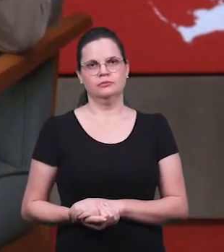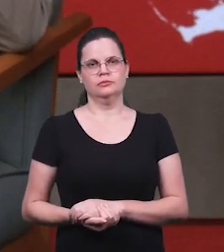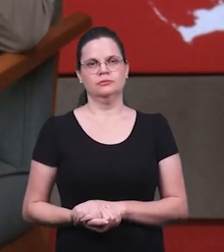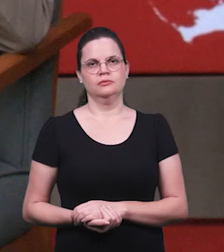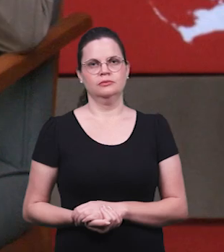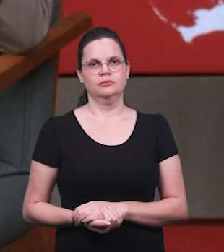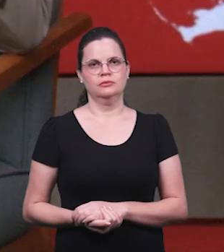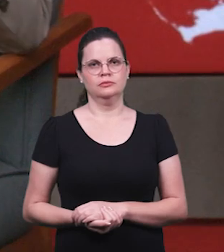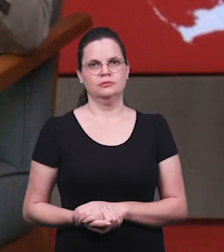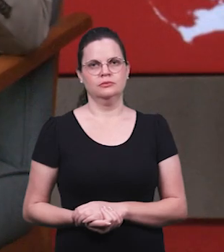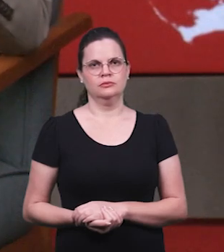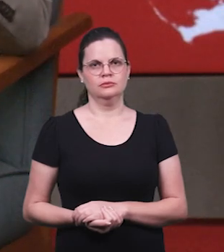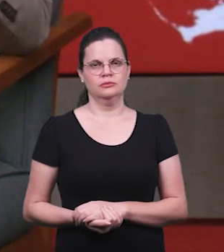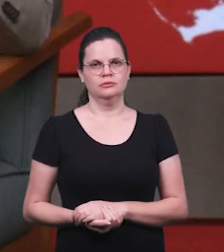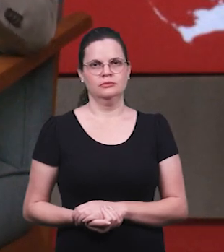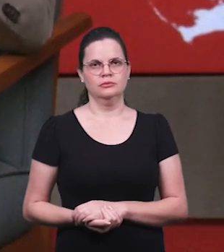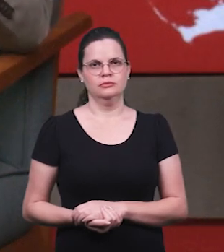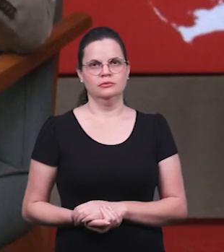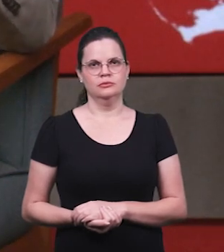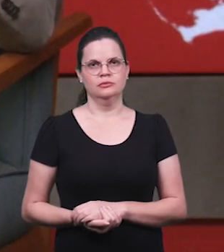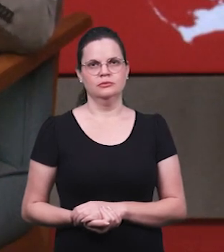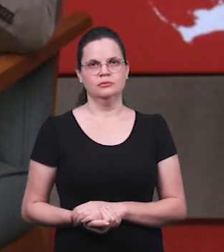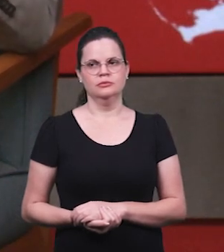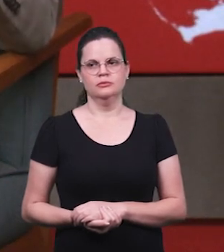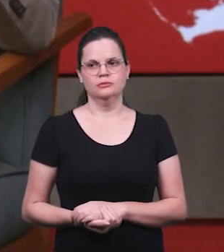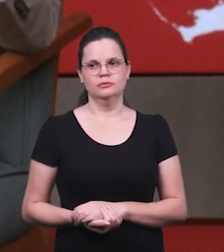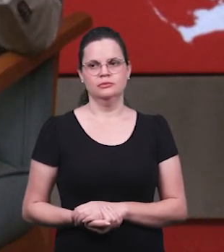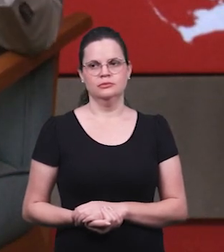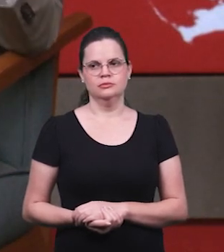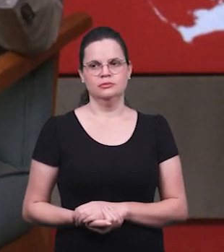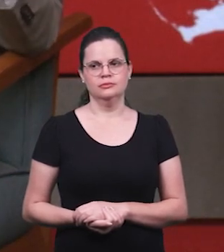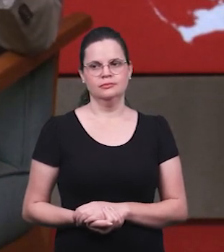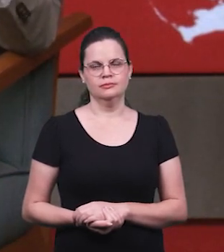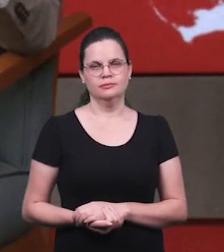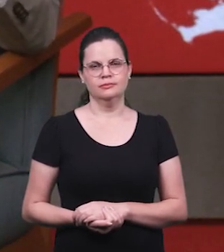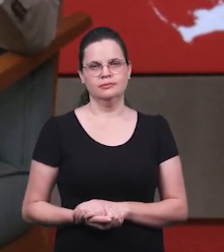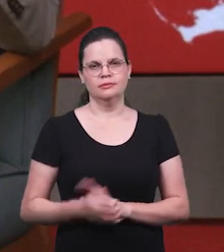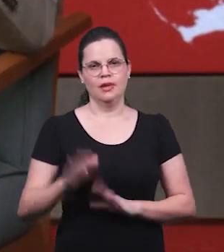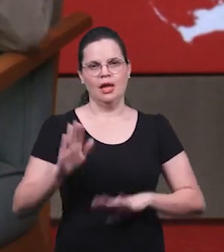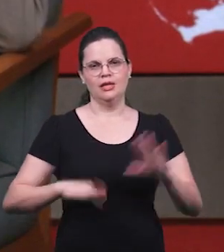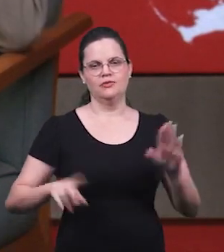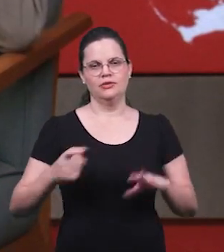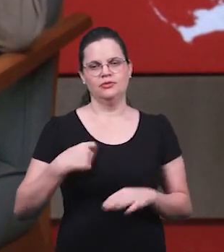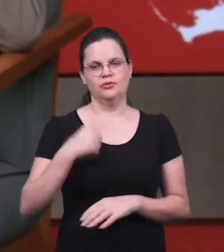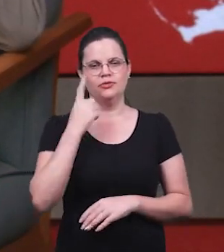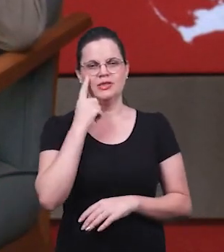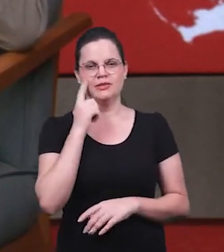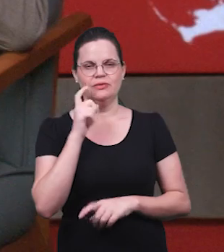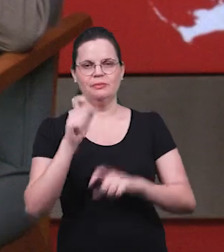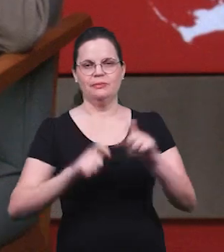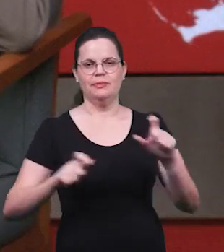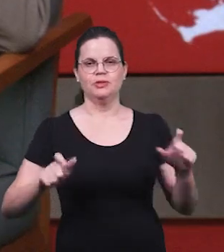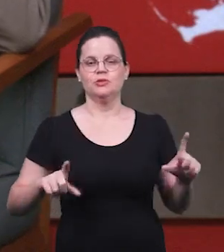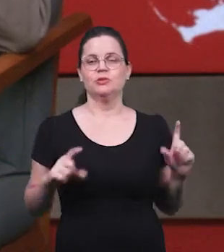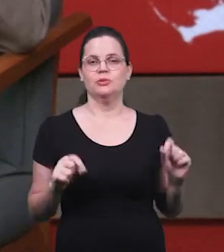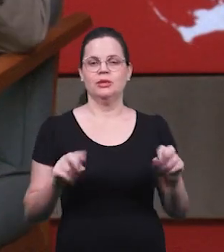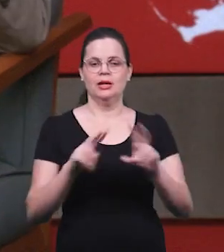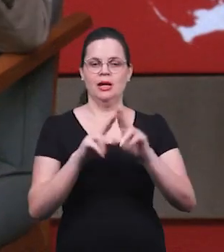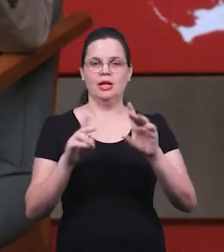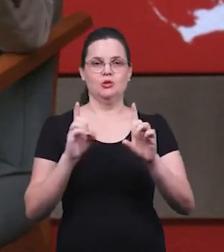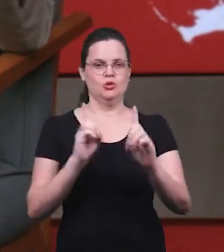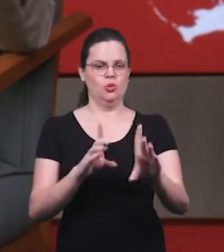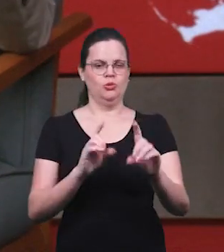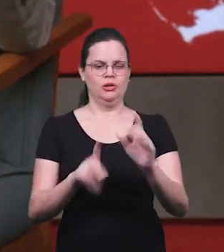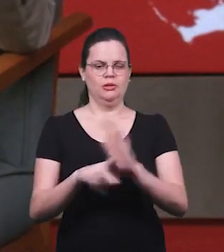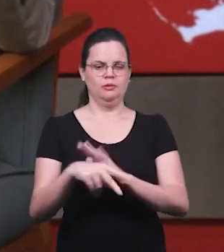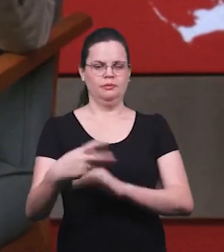não que Paulo, aí você diz assim, né? Você vê às vezes certas pessoas falando em